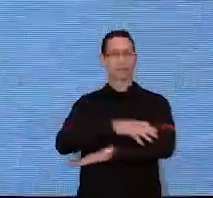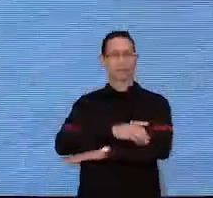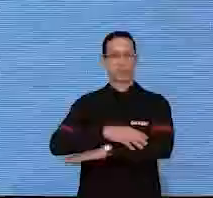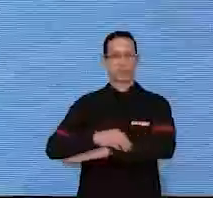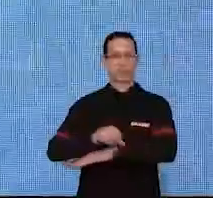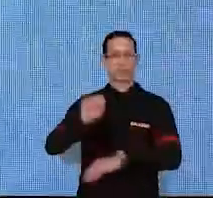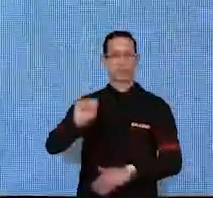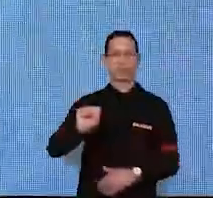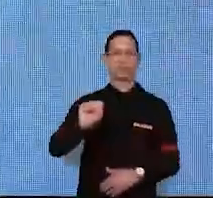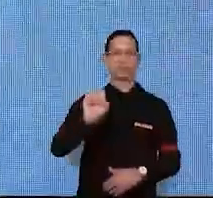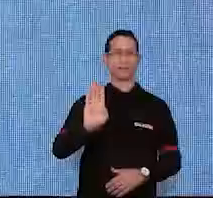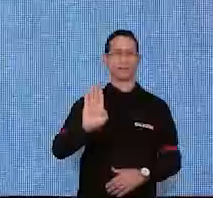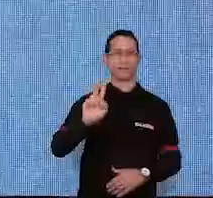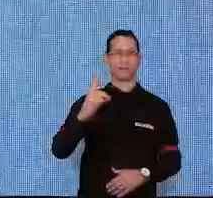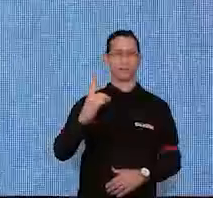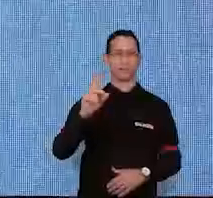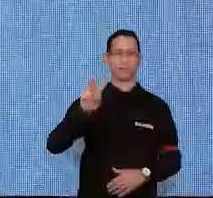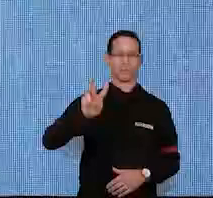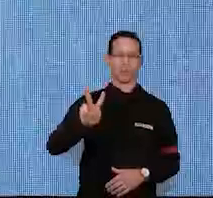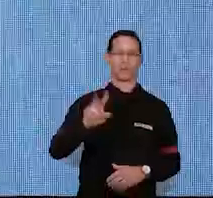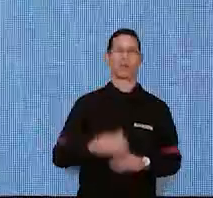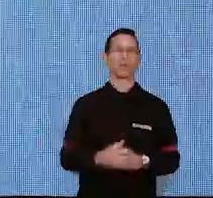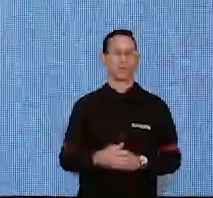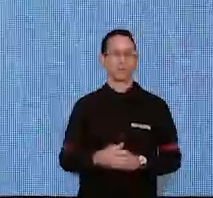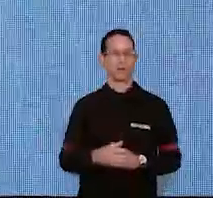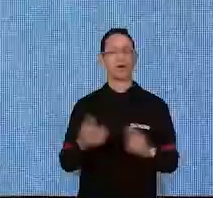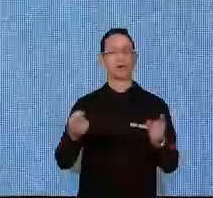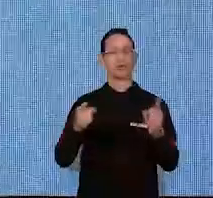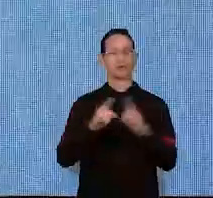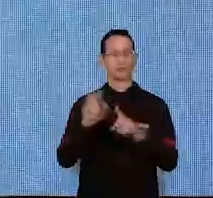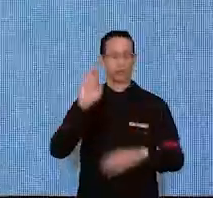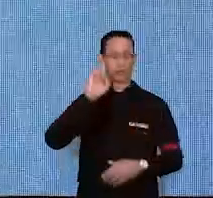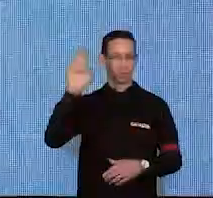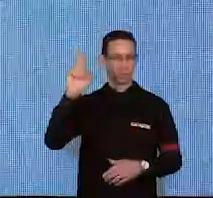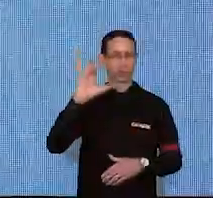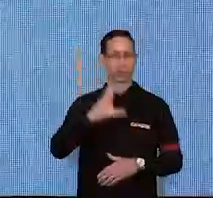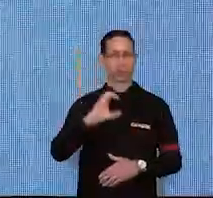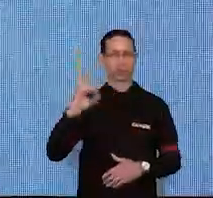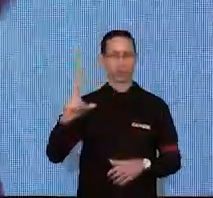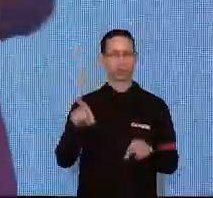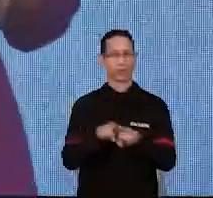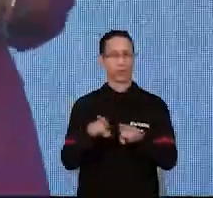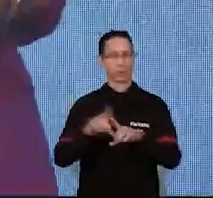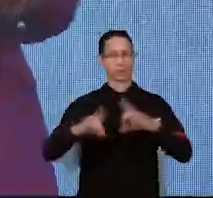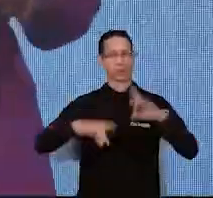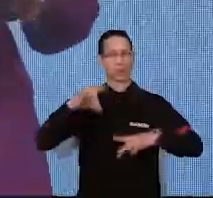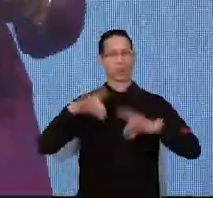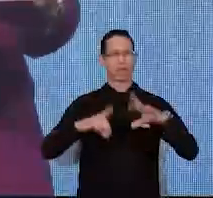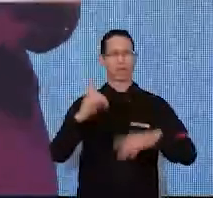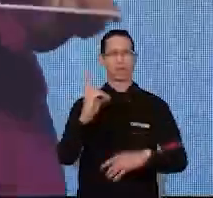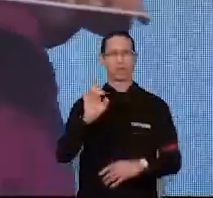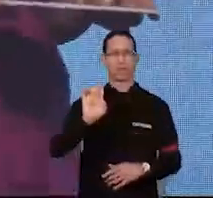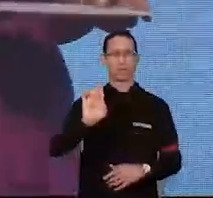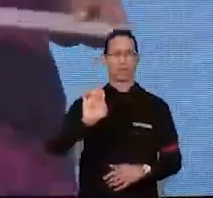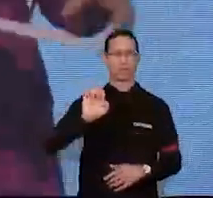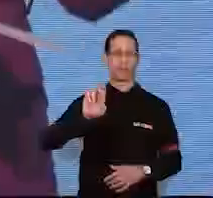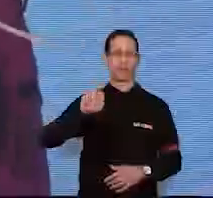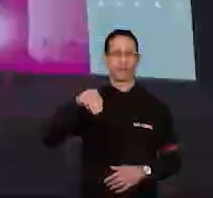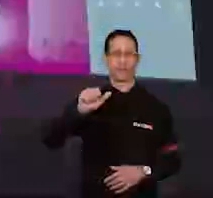pela SBDV. Além de ser sócio proprietário e coordenador técnico da